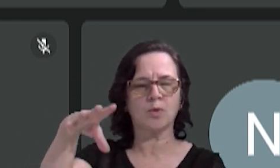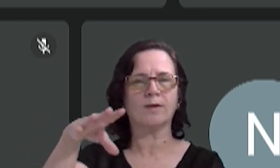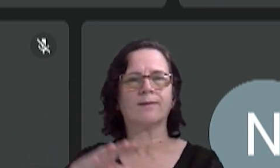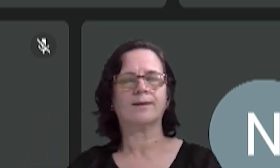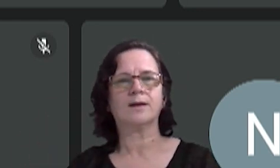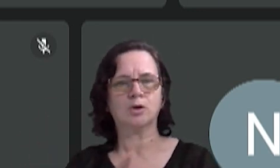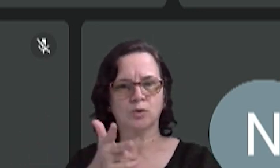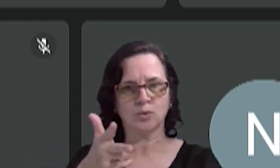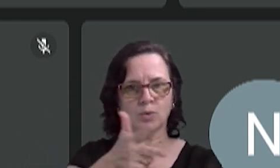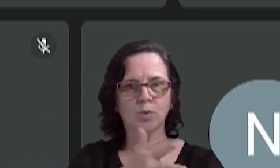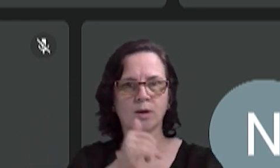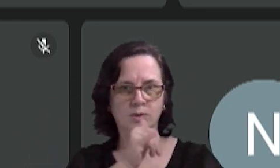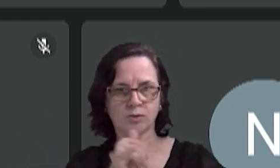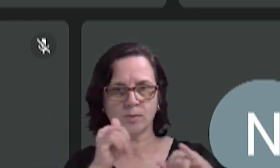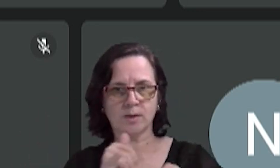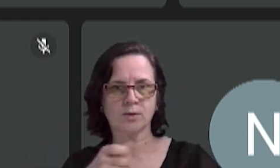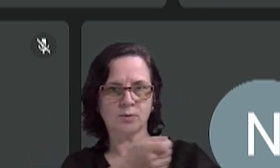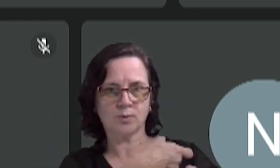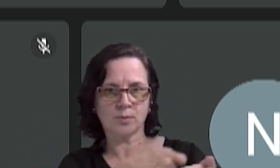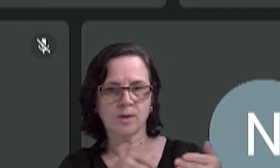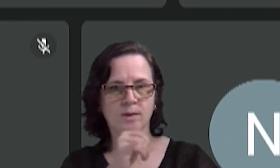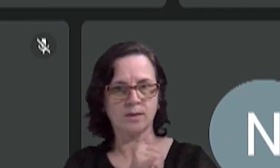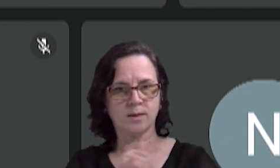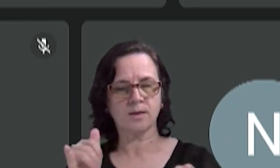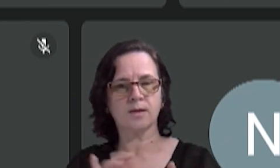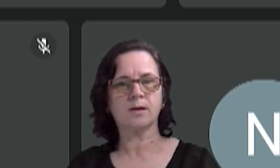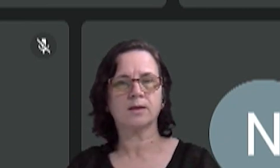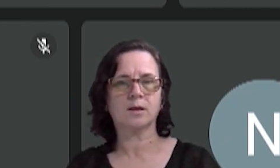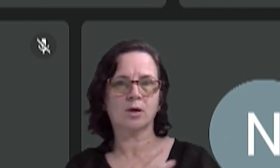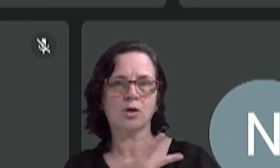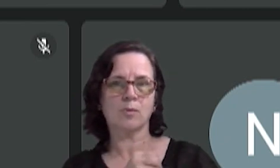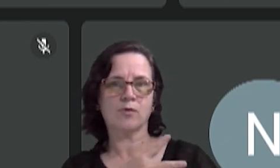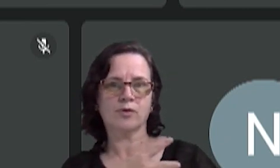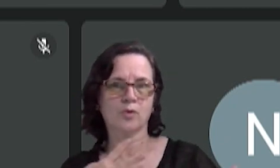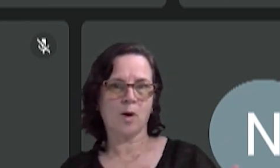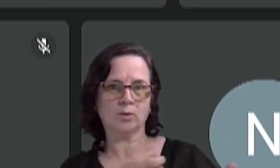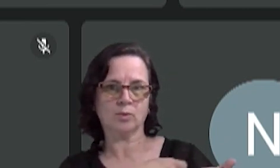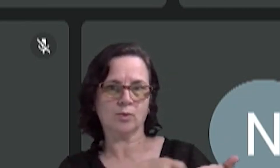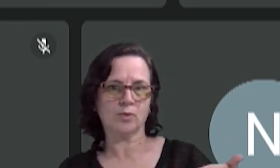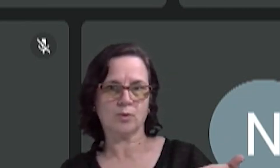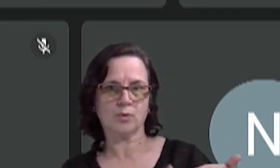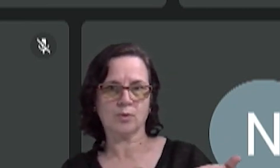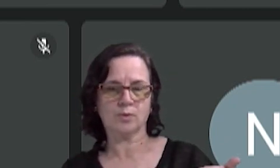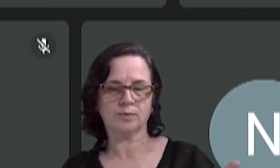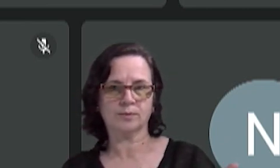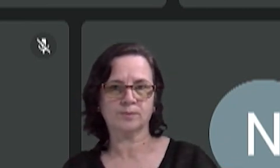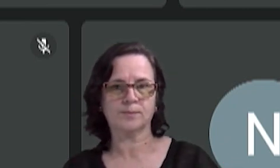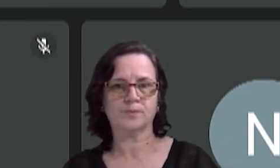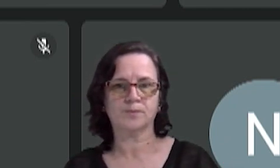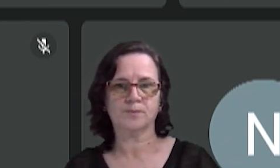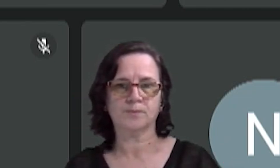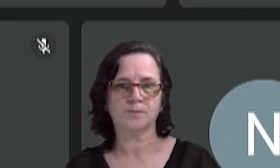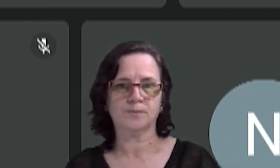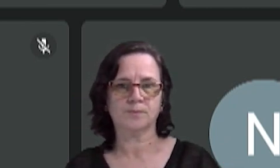sobre a fixação das informações em braille contidas em gôndolas de padarias, supermercados